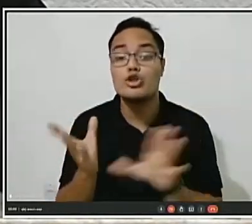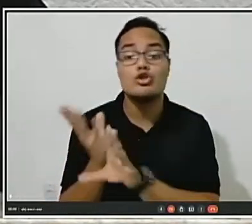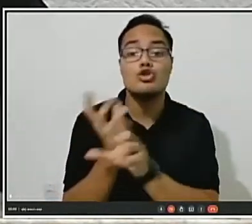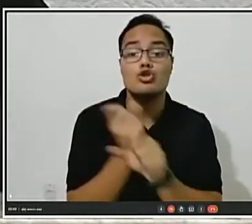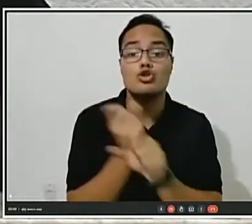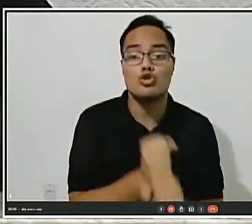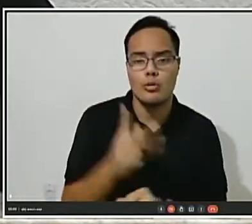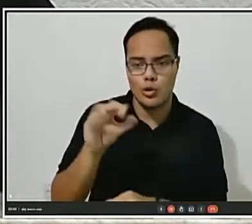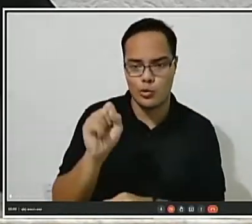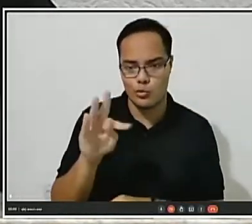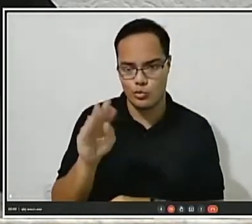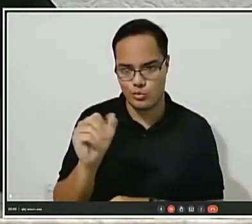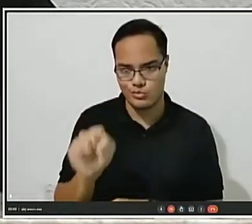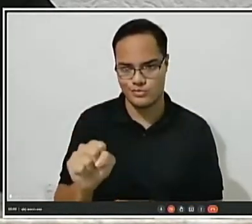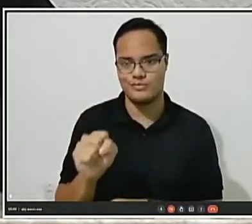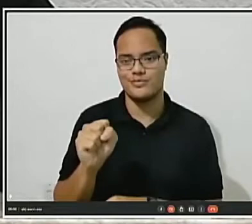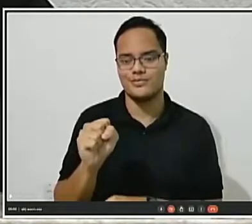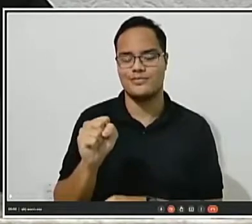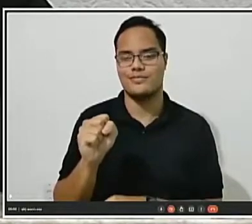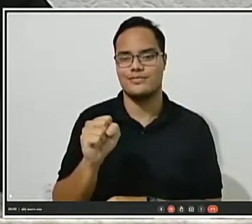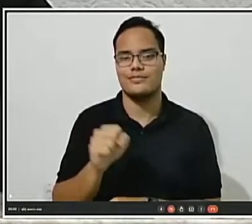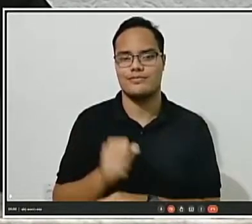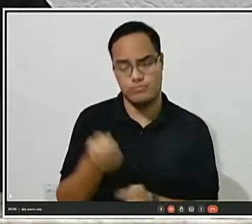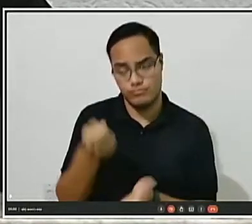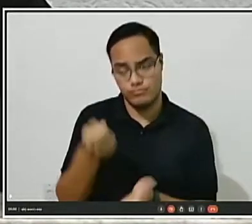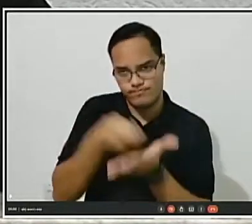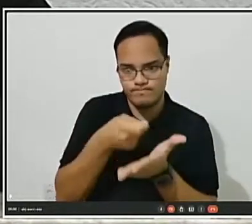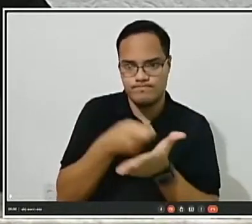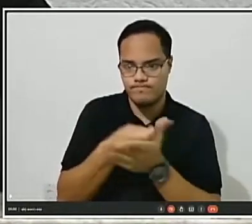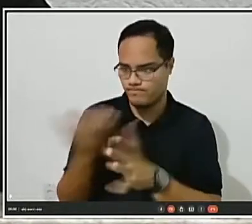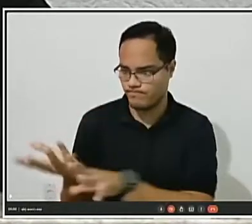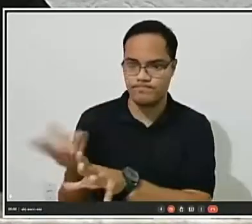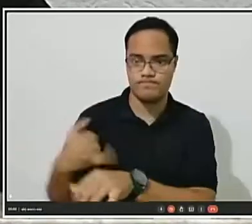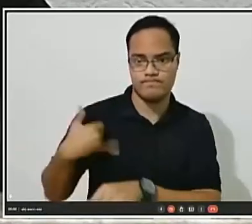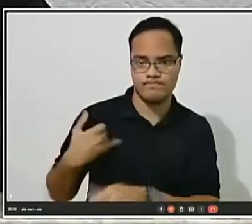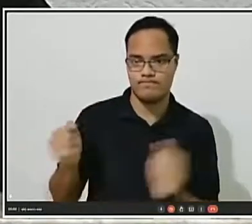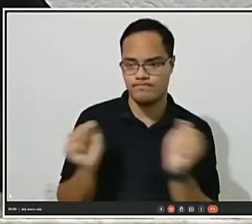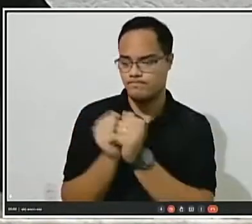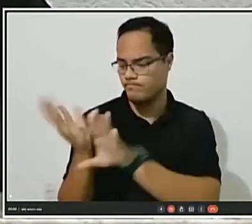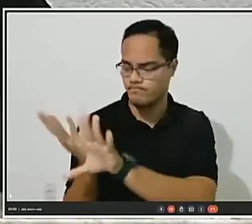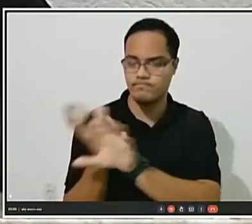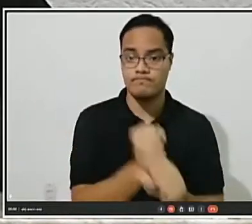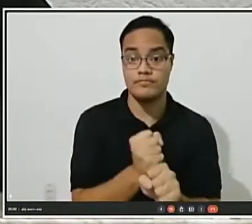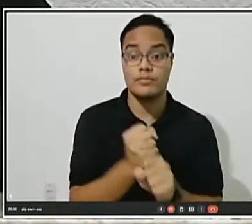contribuição. Nesse caso, propomos também que o professor